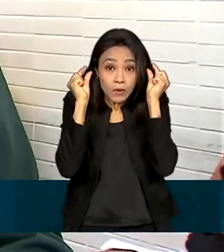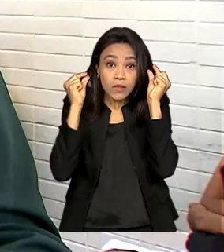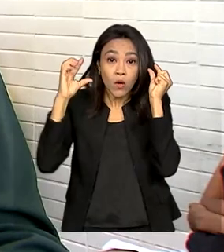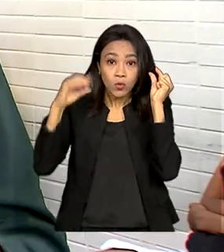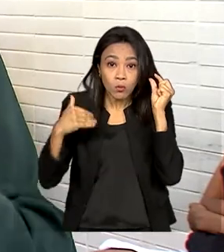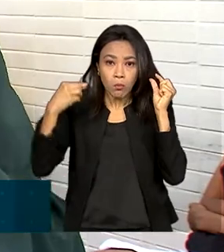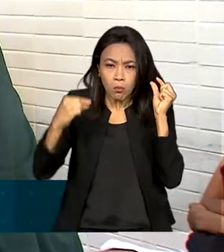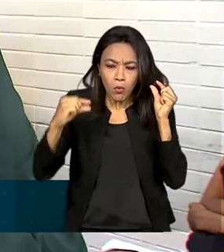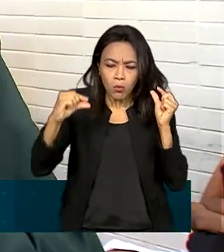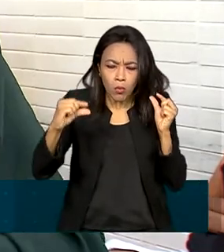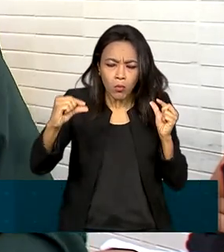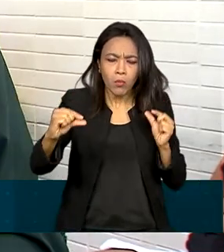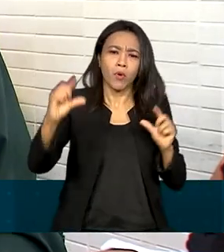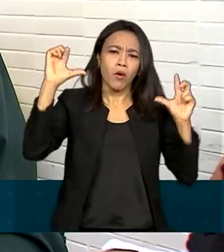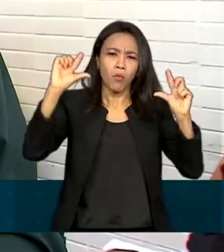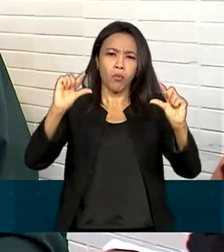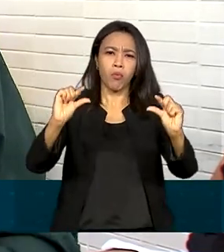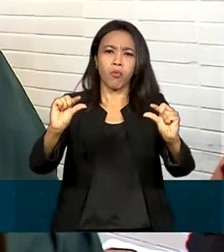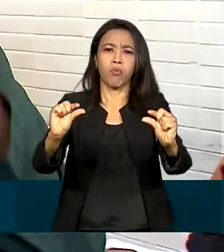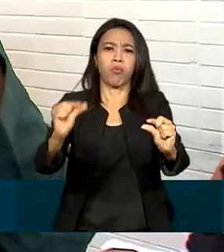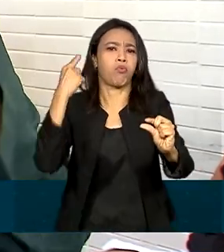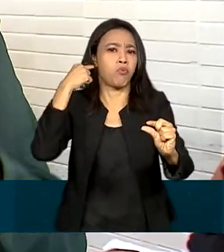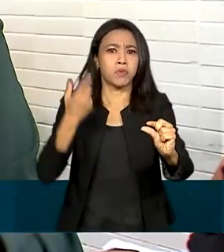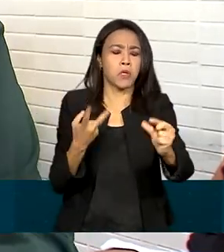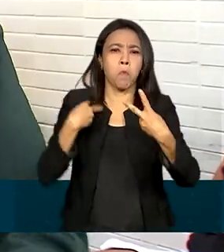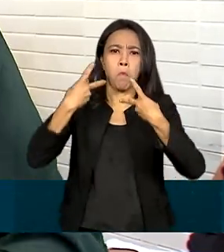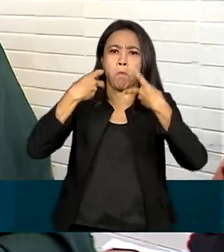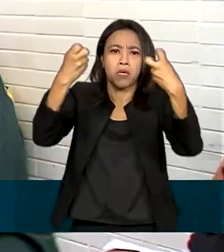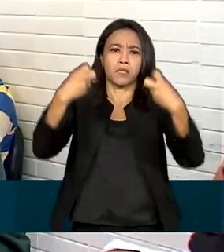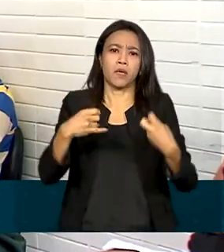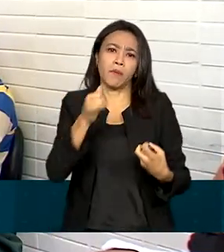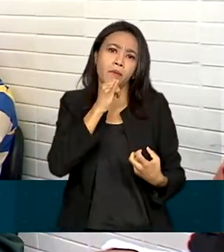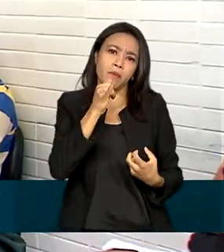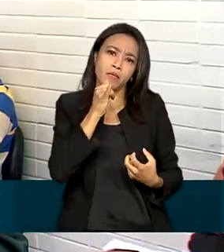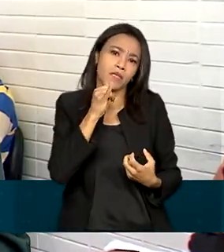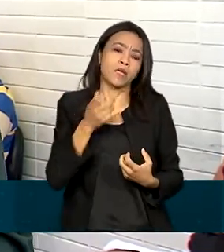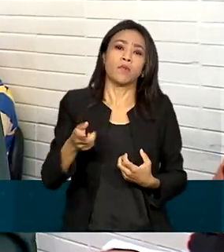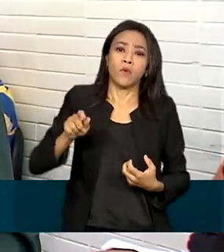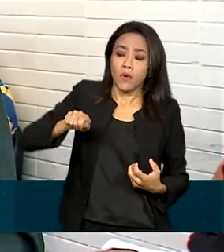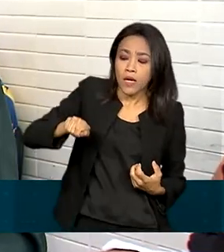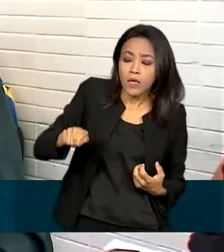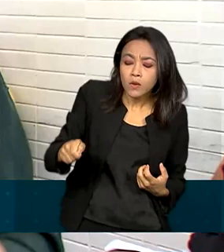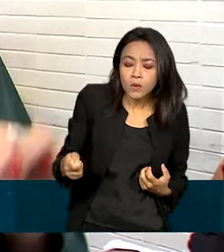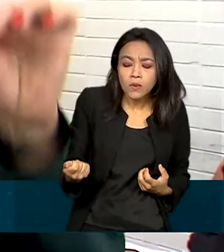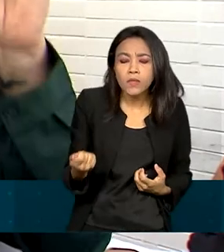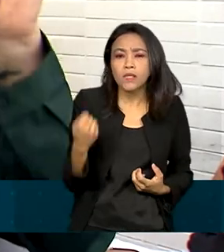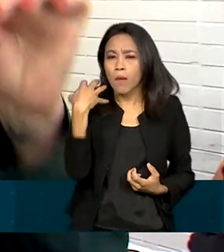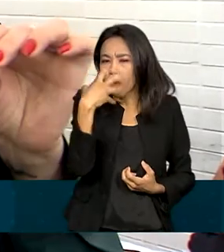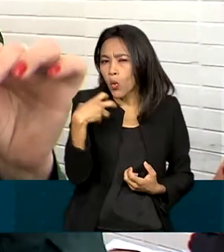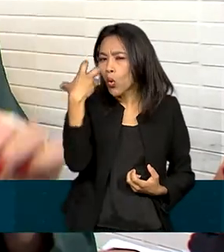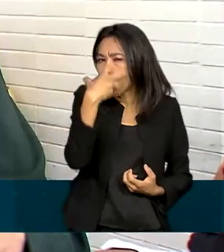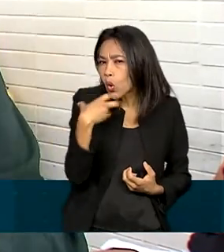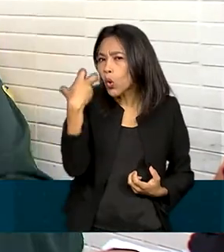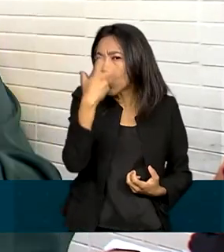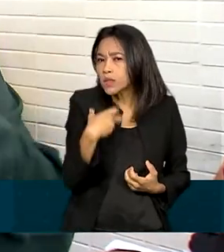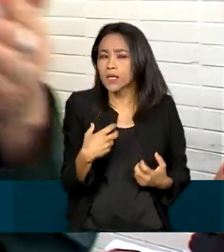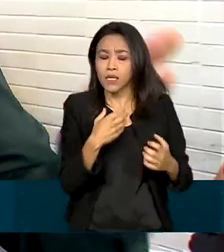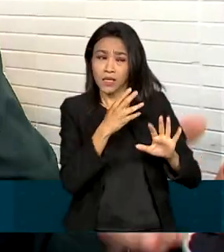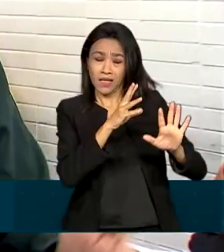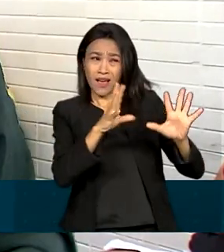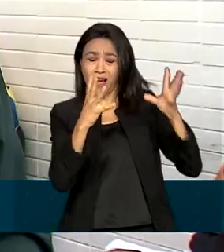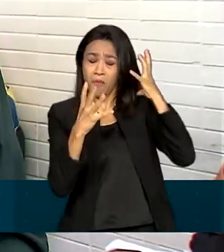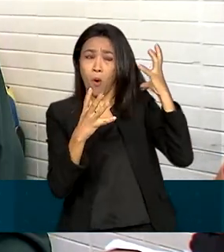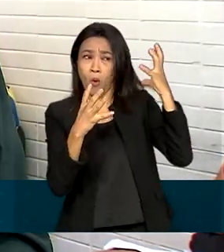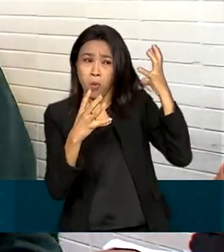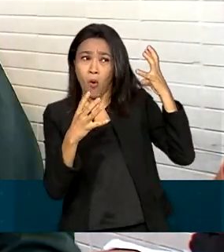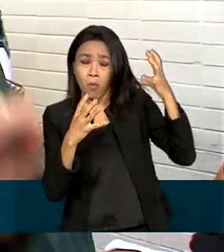das vezes, ela passa despercebida. Atitudes simples, como reduzir o volume da música e se proteger de ruídos altos